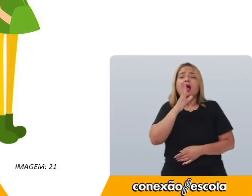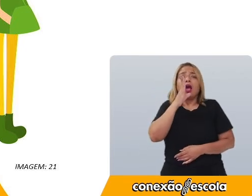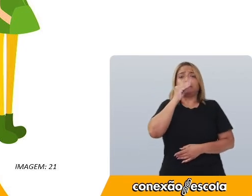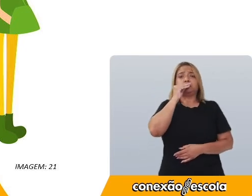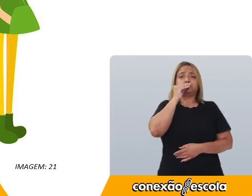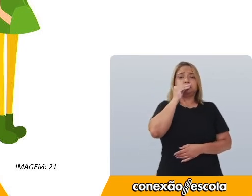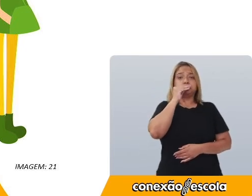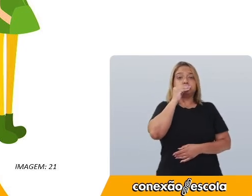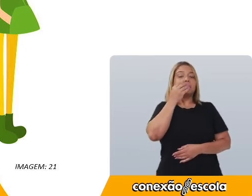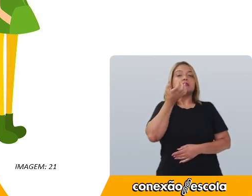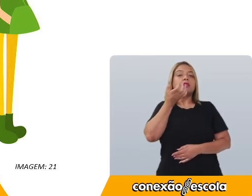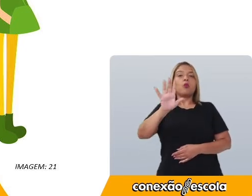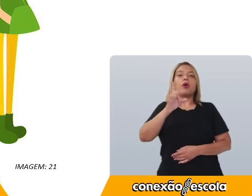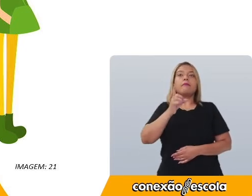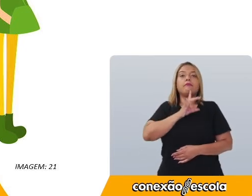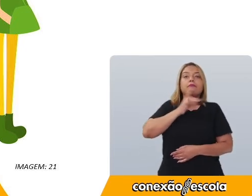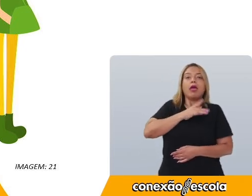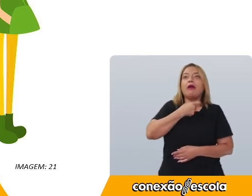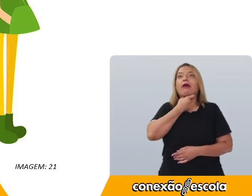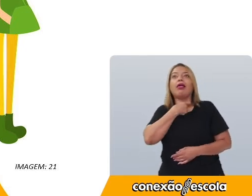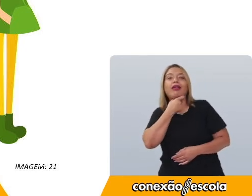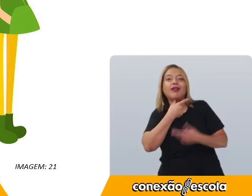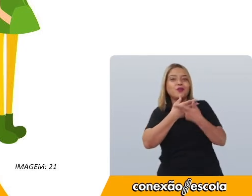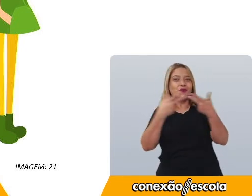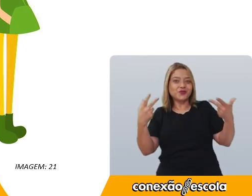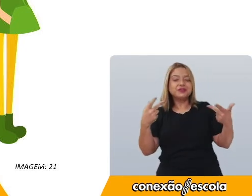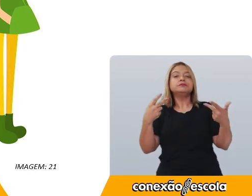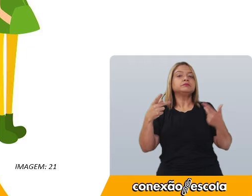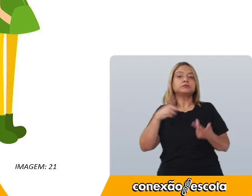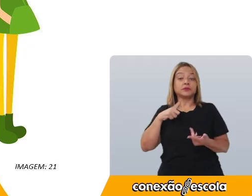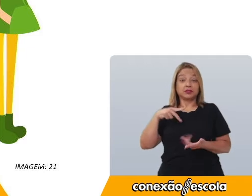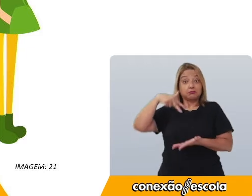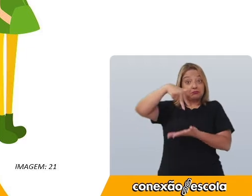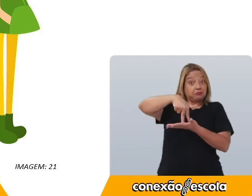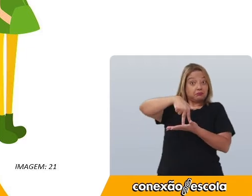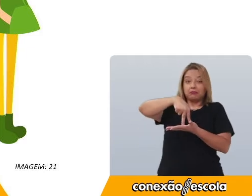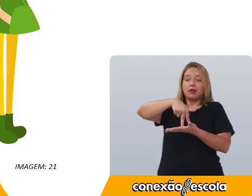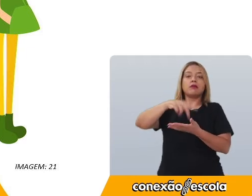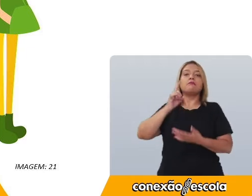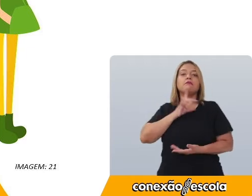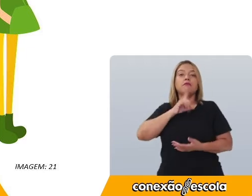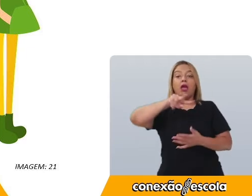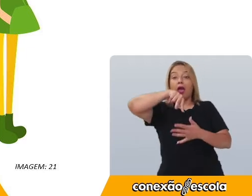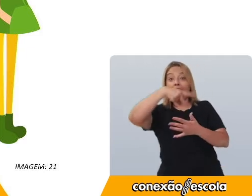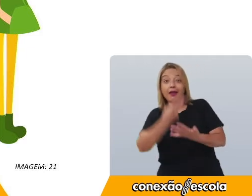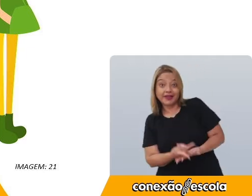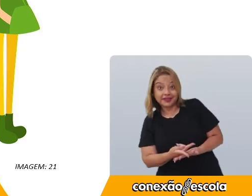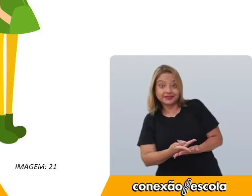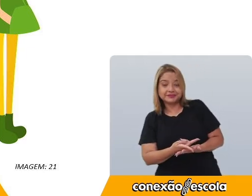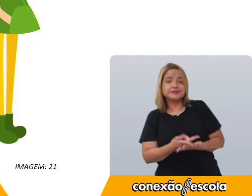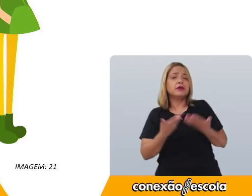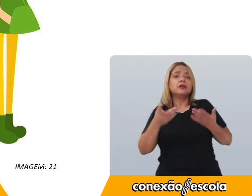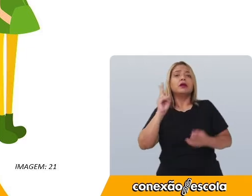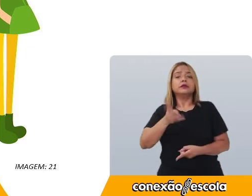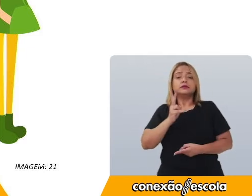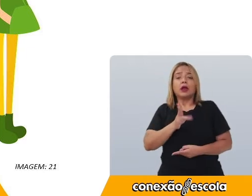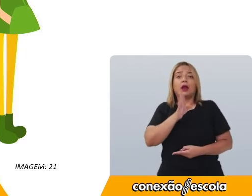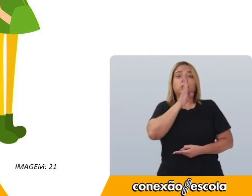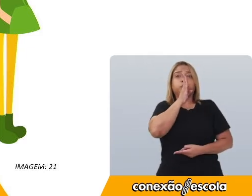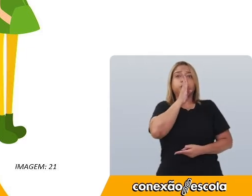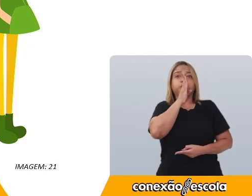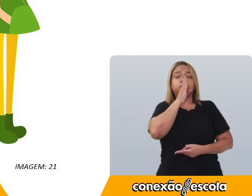nada para não engasgar. Não ficava em pé, com medo de cair. Então vivia